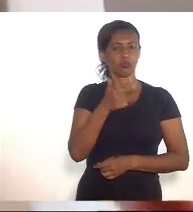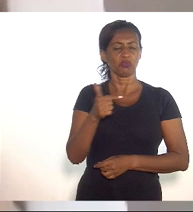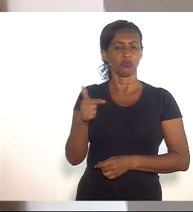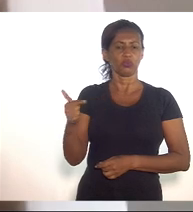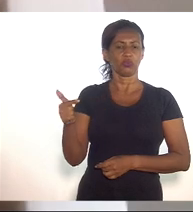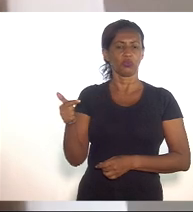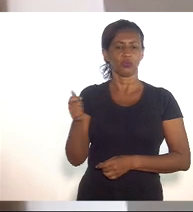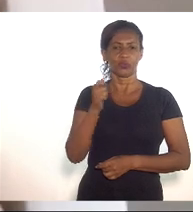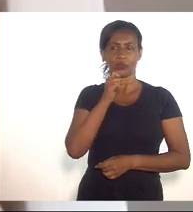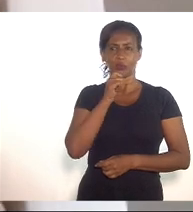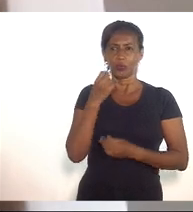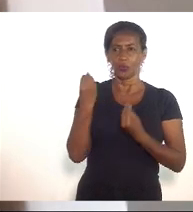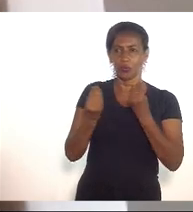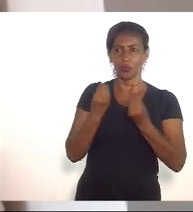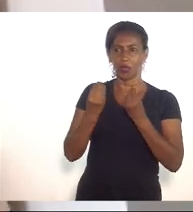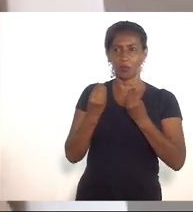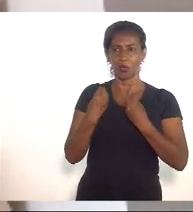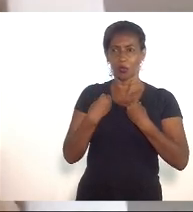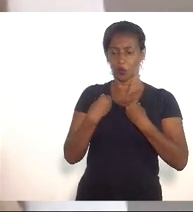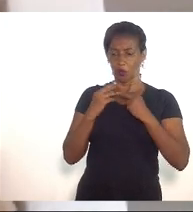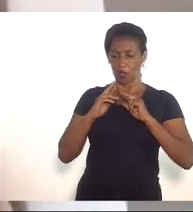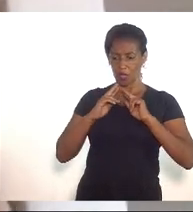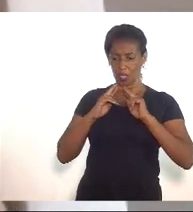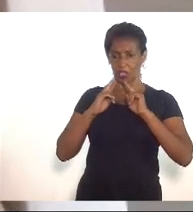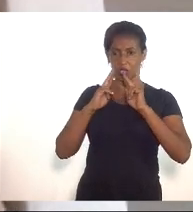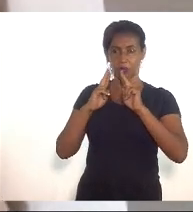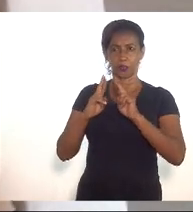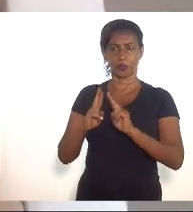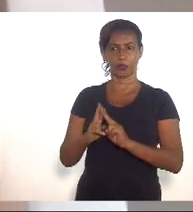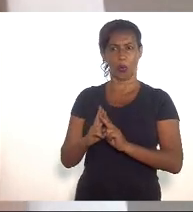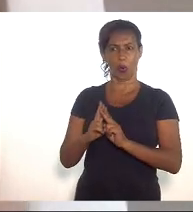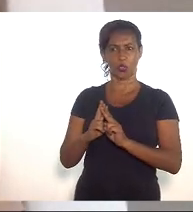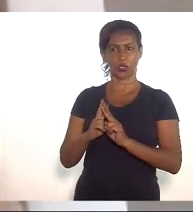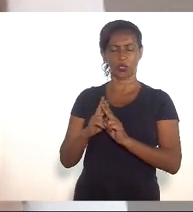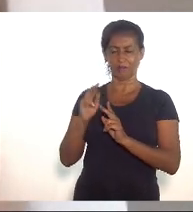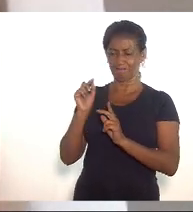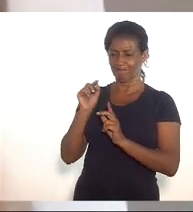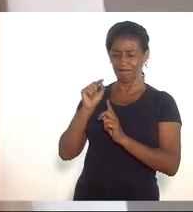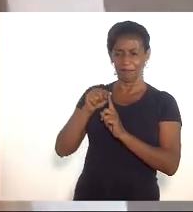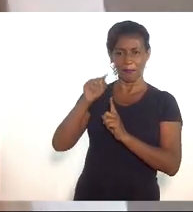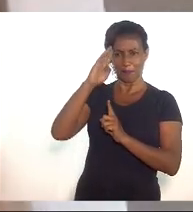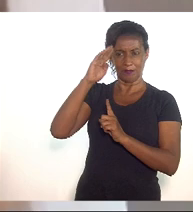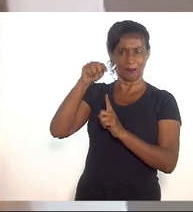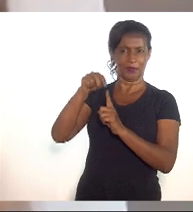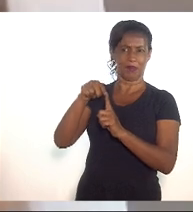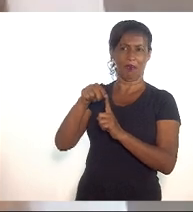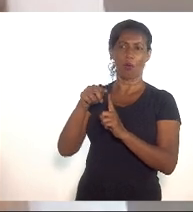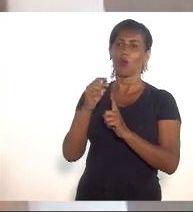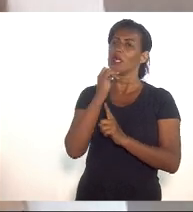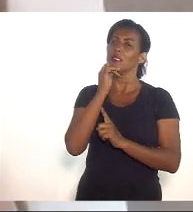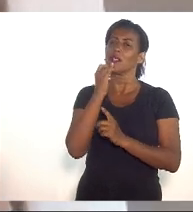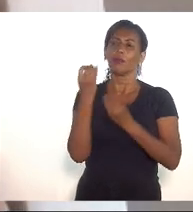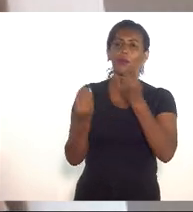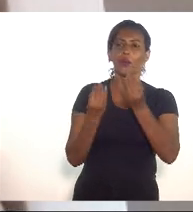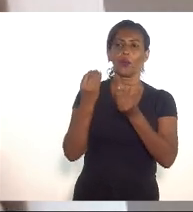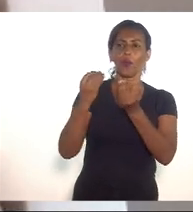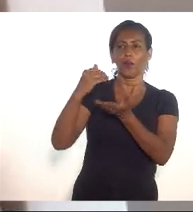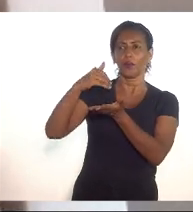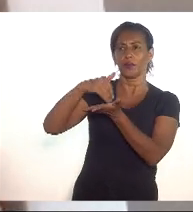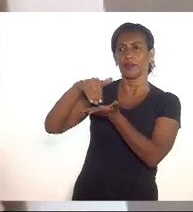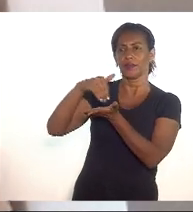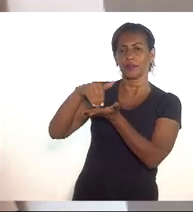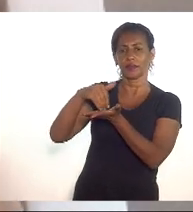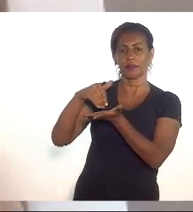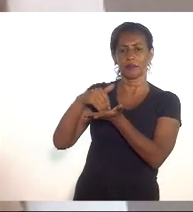Nós não somos resultados finalísticos, nós somos secretarias de ponta. Por exemplo, como uma Secretaria de